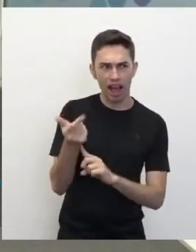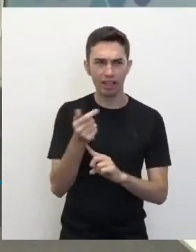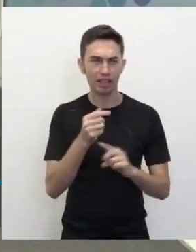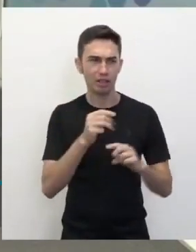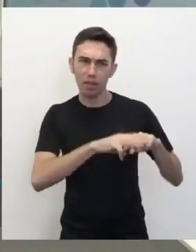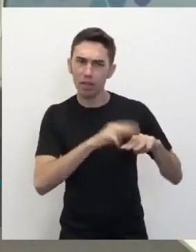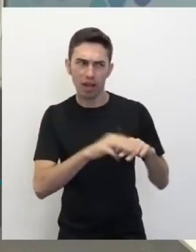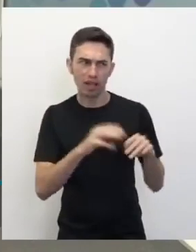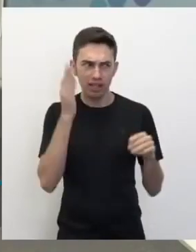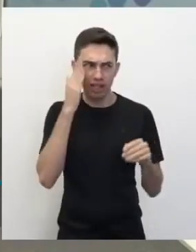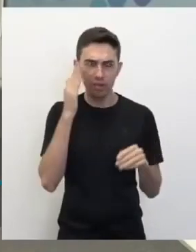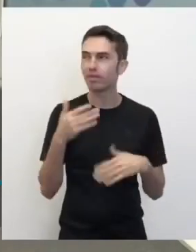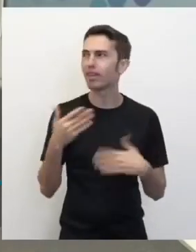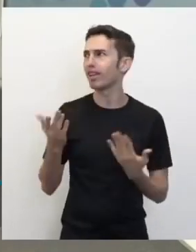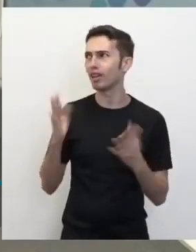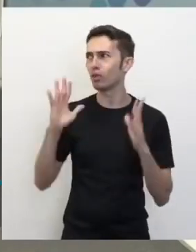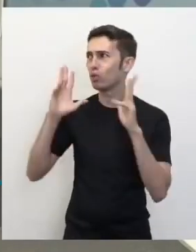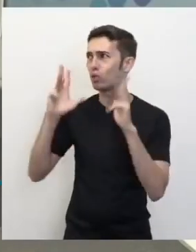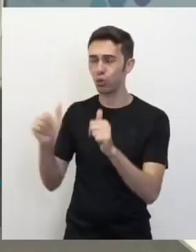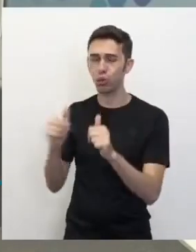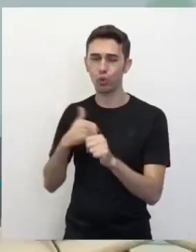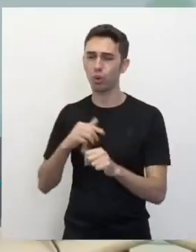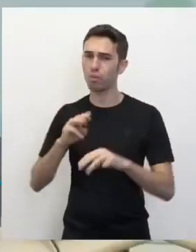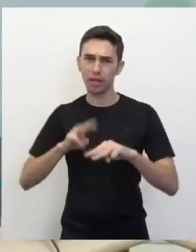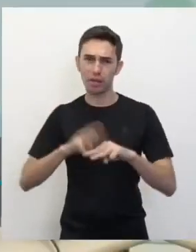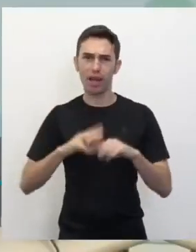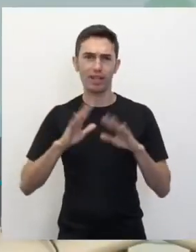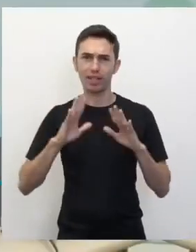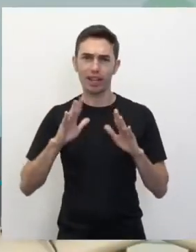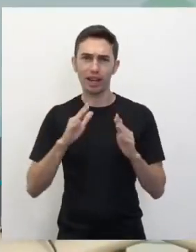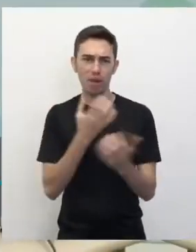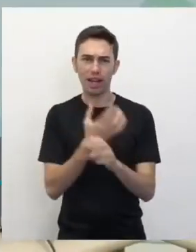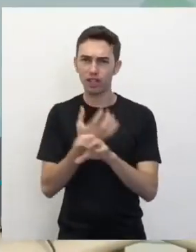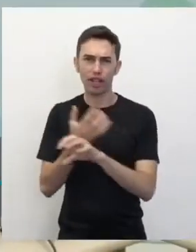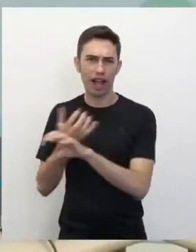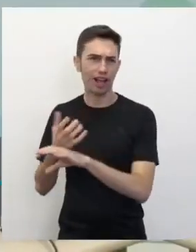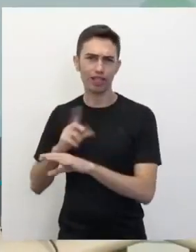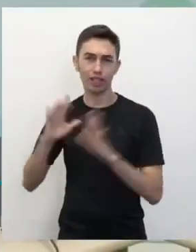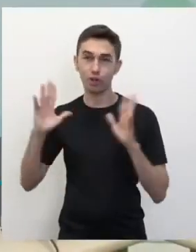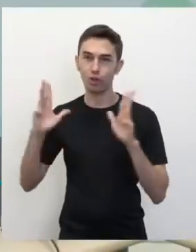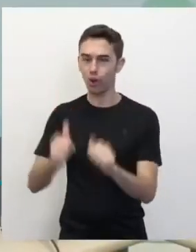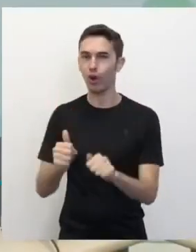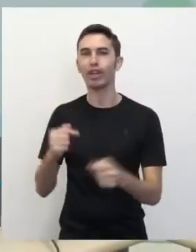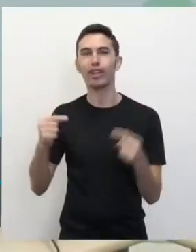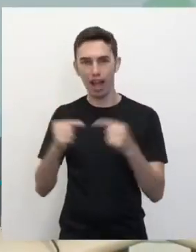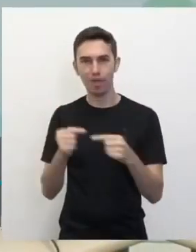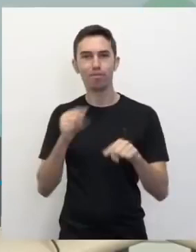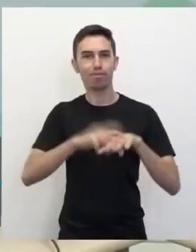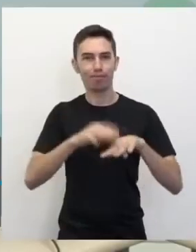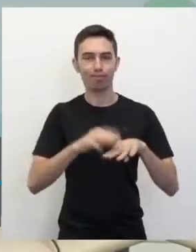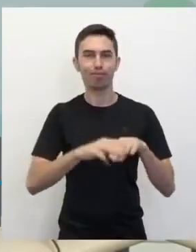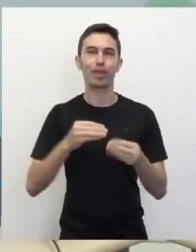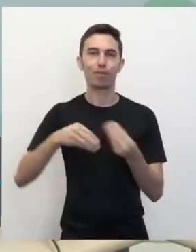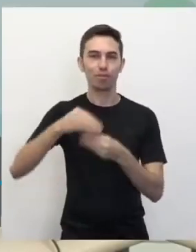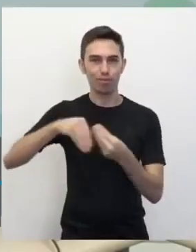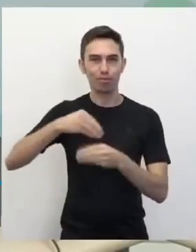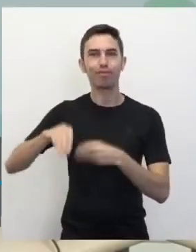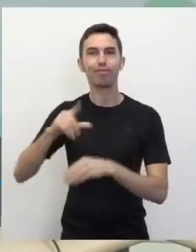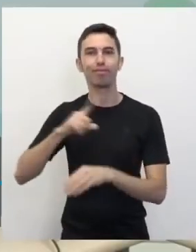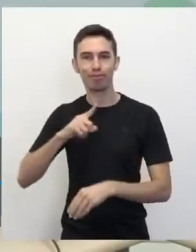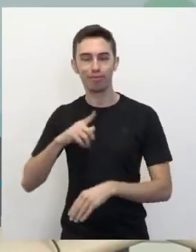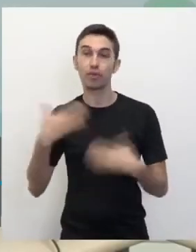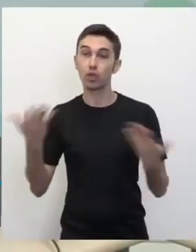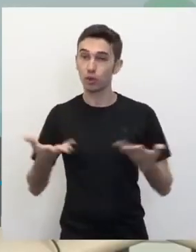Os alunos já sabem disso. Matemática aí está envolvida em todas as partes aí, tudo que você pensar tem matemática, e hoje